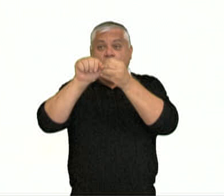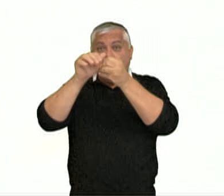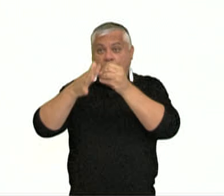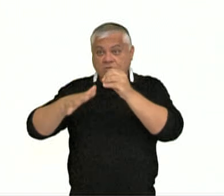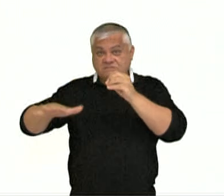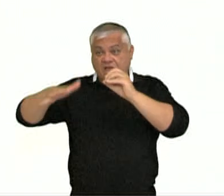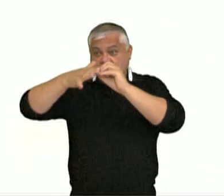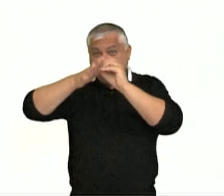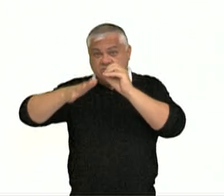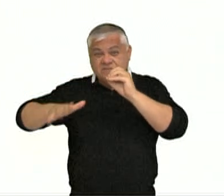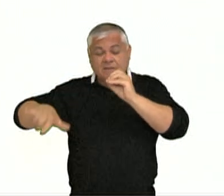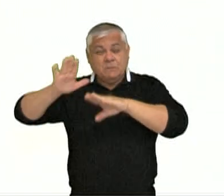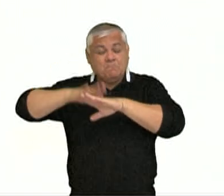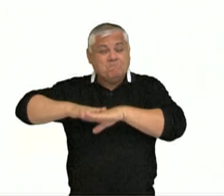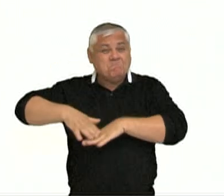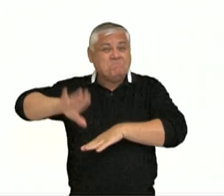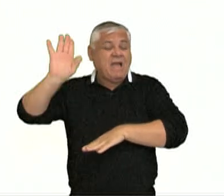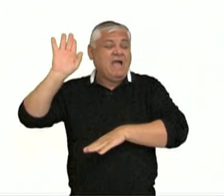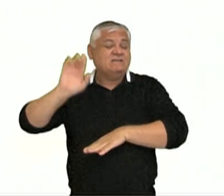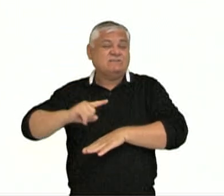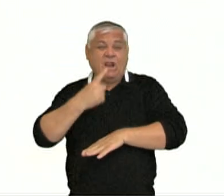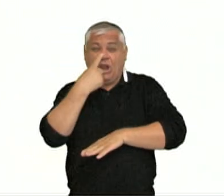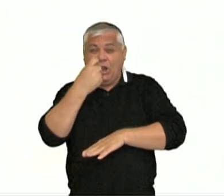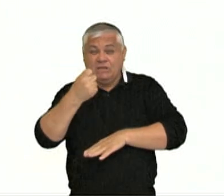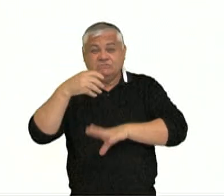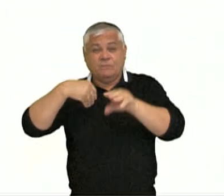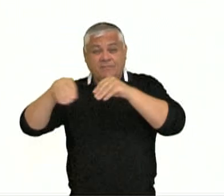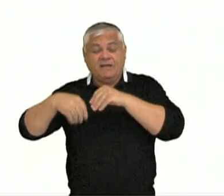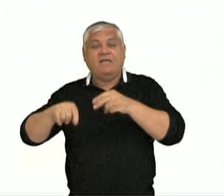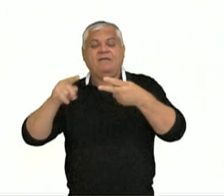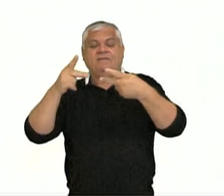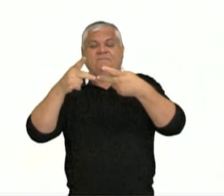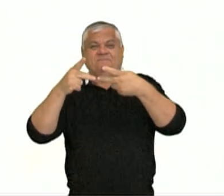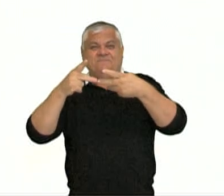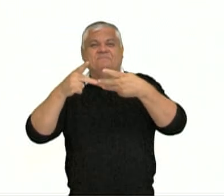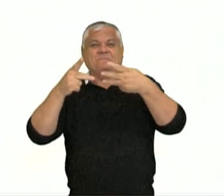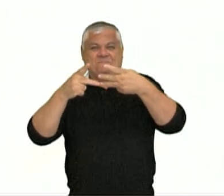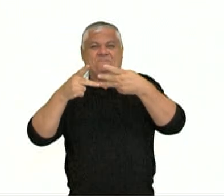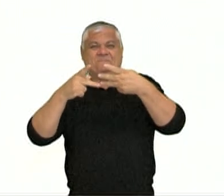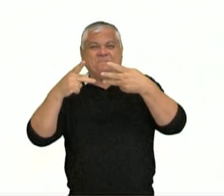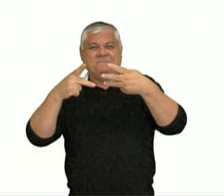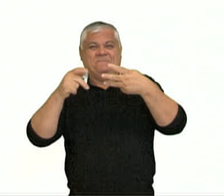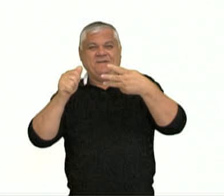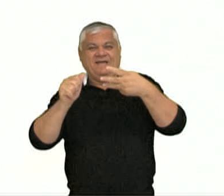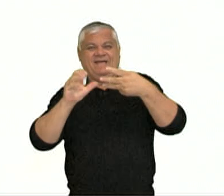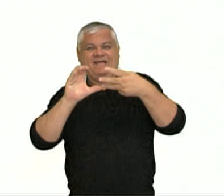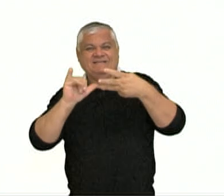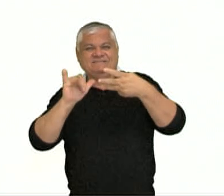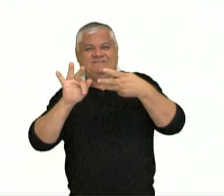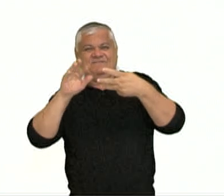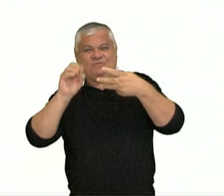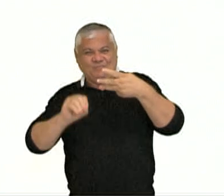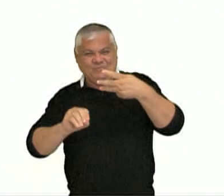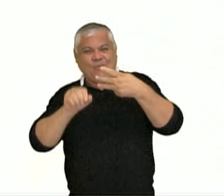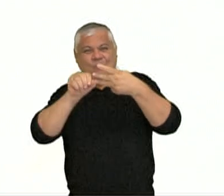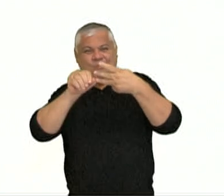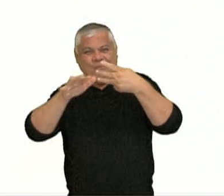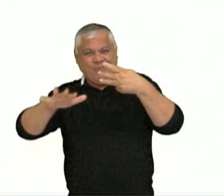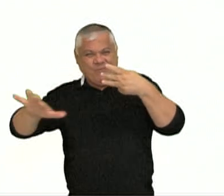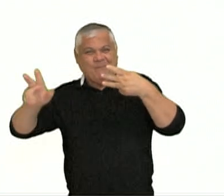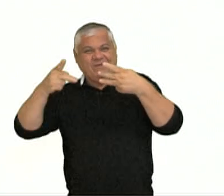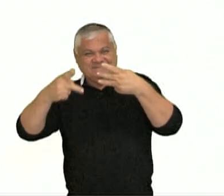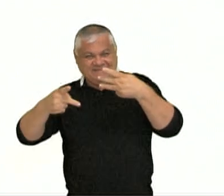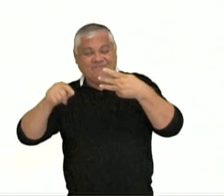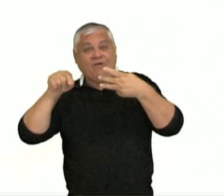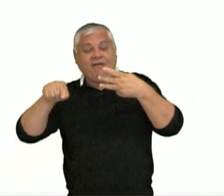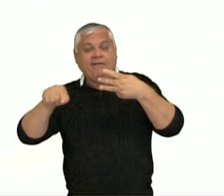que apresentou a maior quantidade de plástico foi o Pacífico, até porque ele é a maior porção, né? Isso pode provocar o quê?